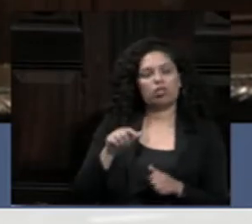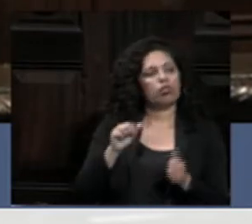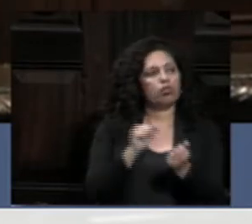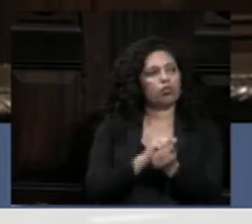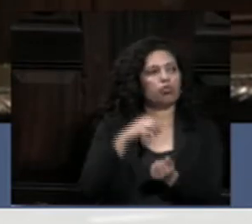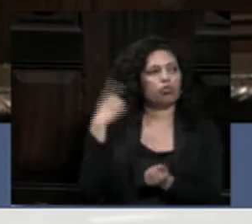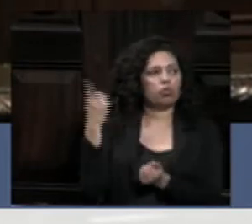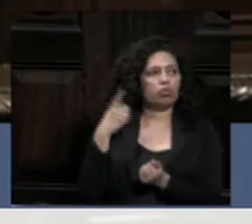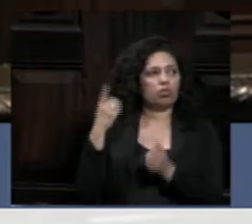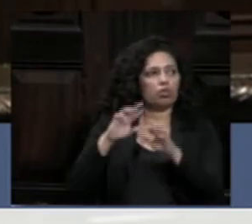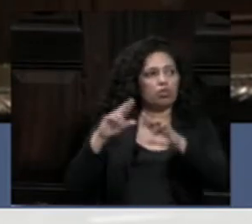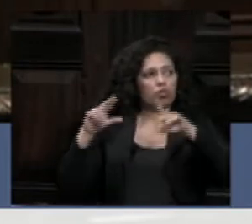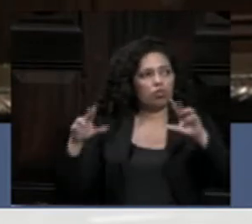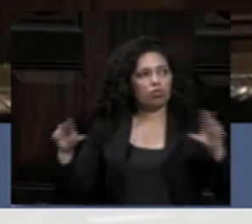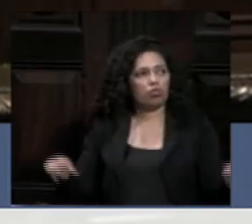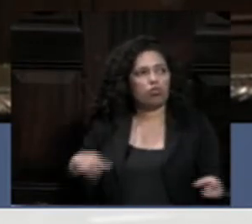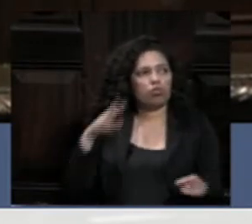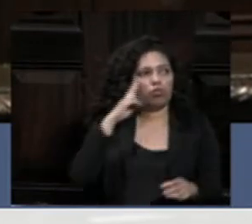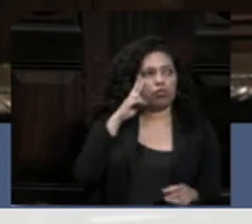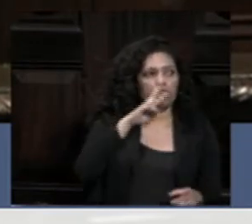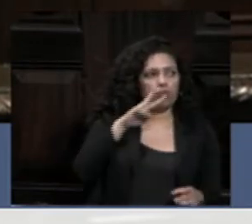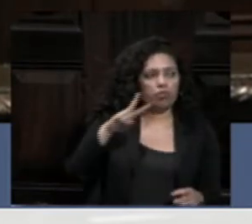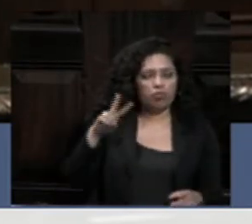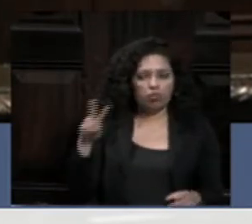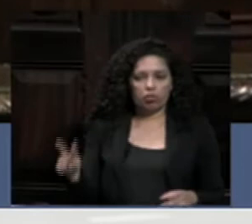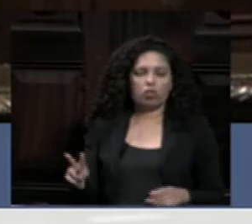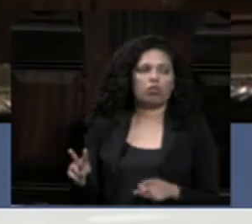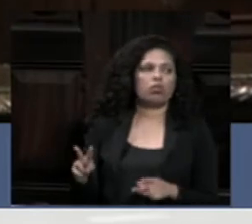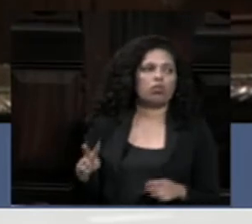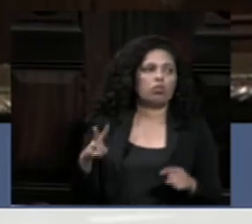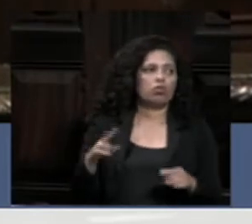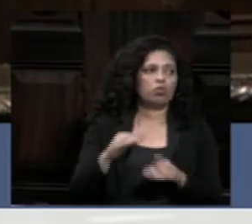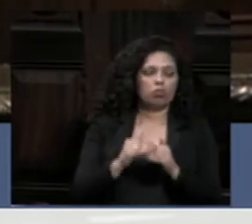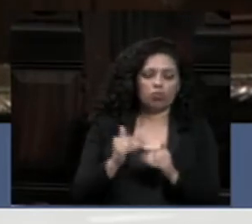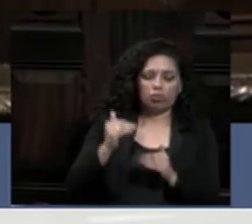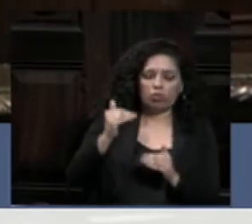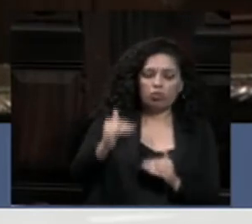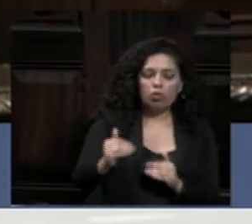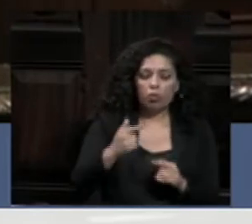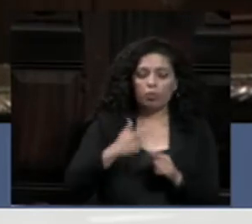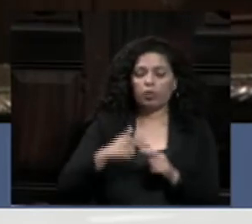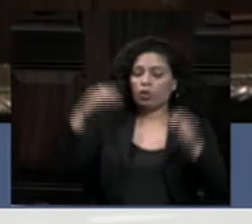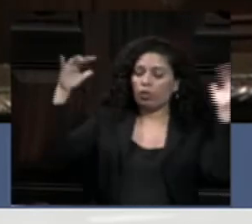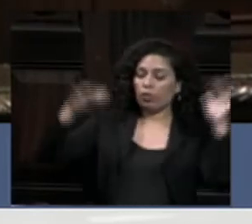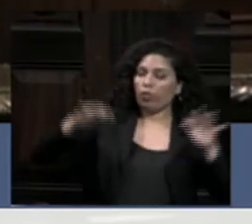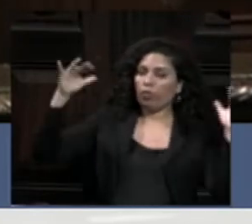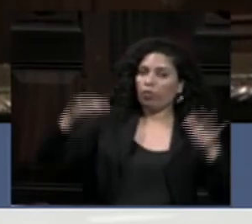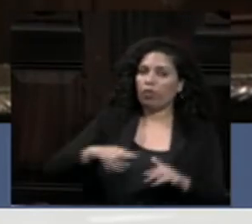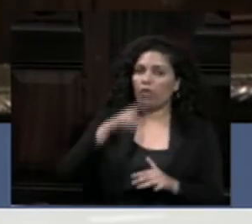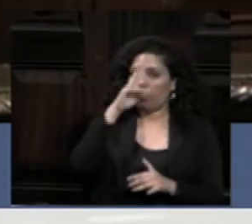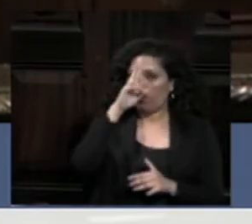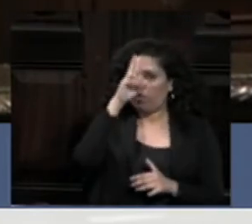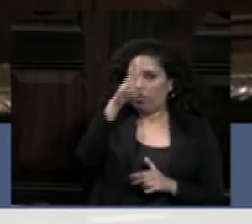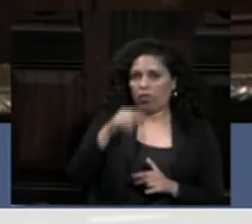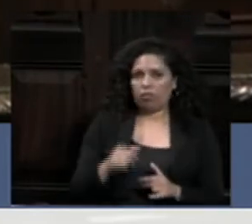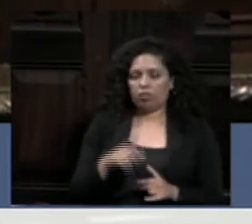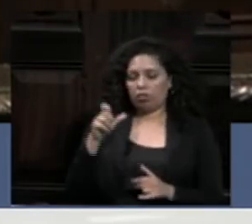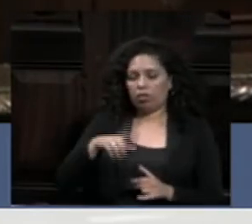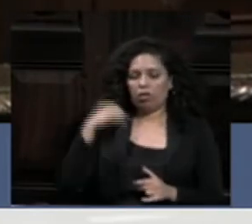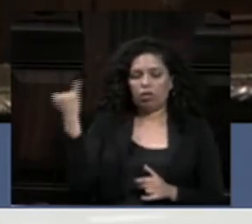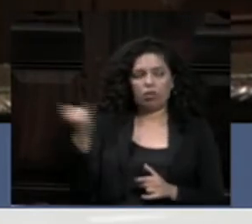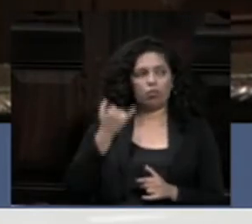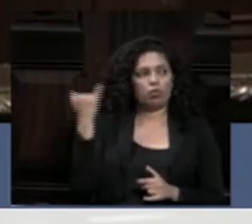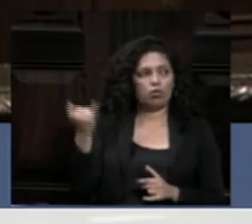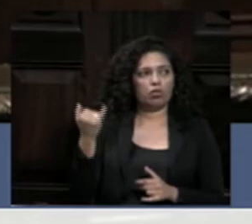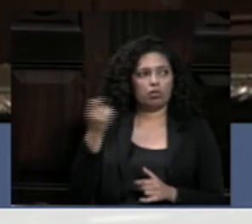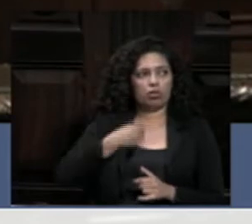passo importante para não ficar todo ano remediando a seca da região norte e noroeste, é preciso dar um passo